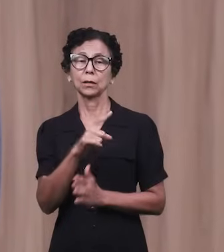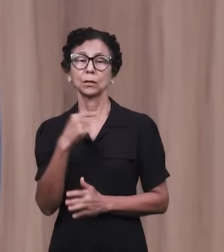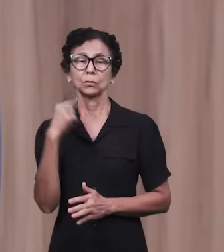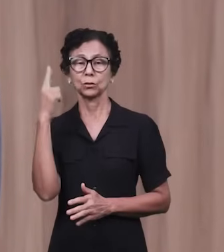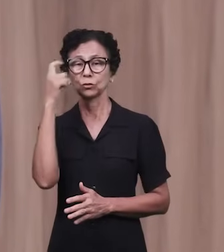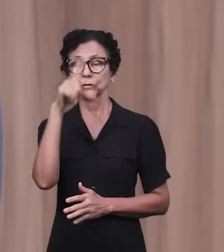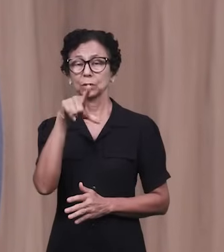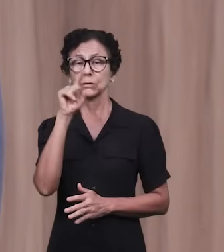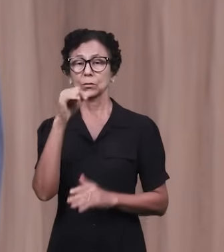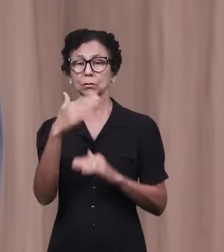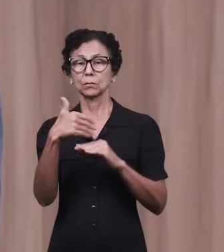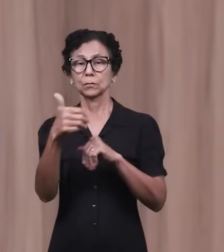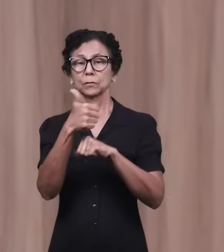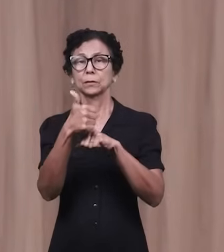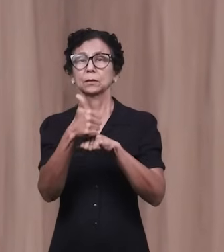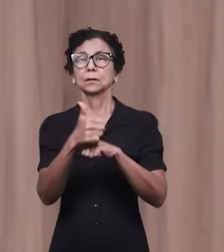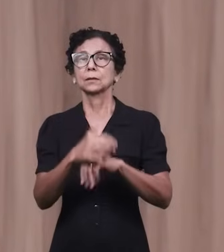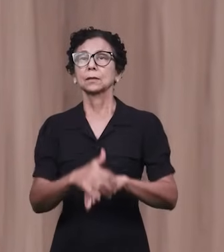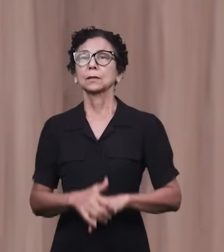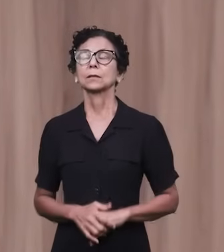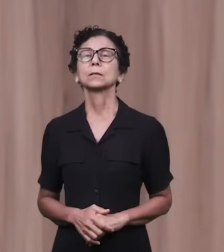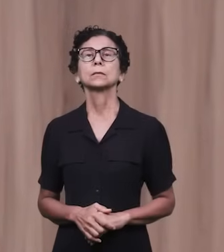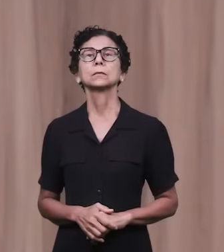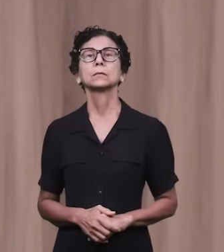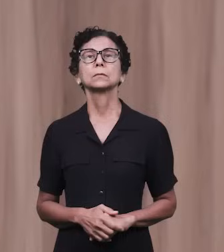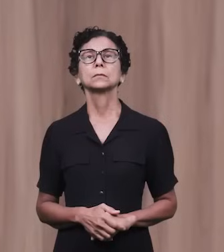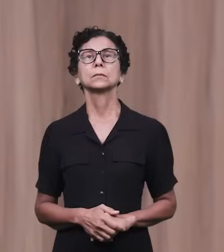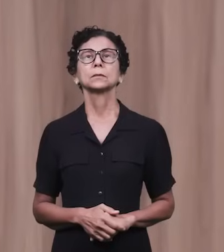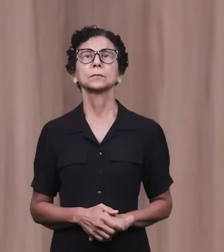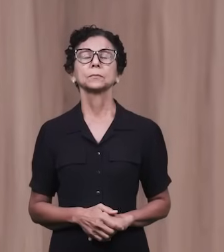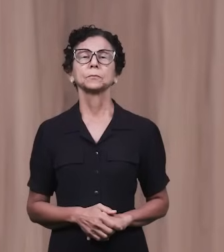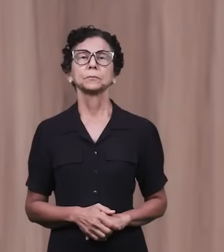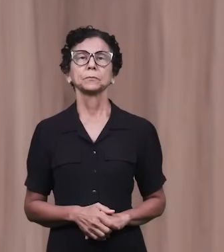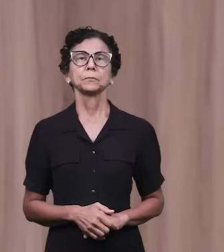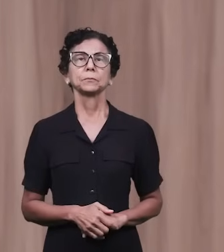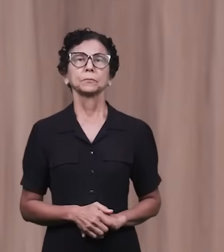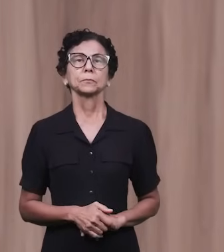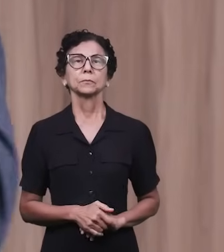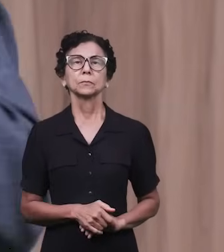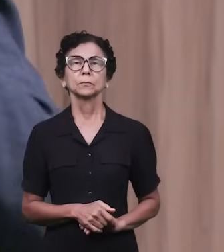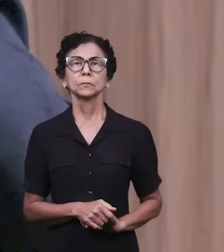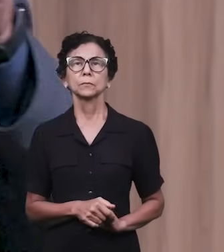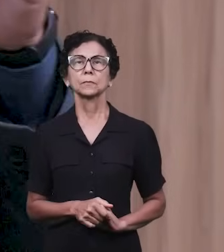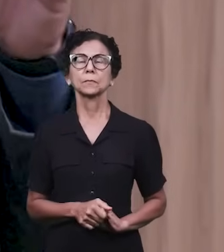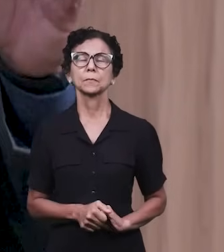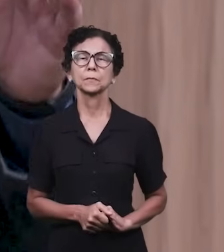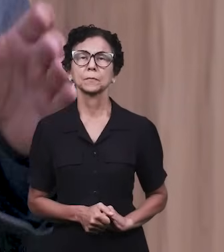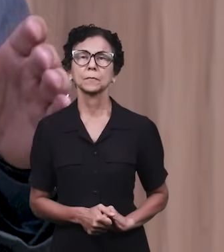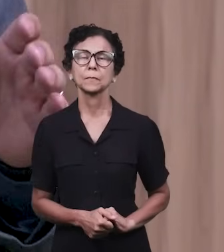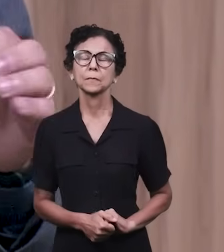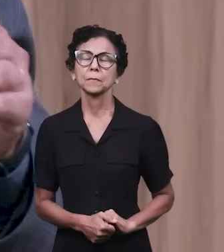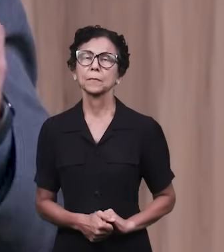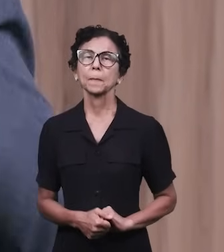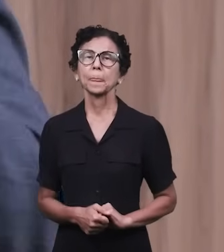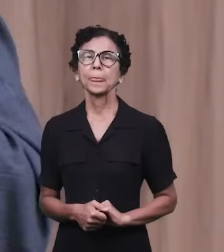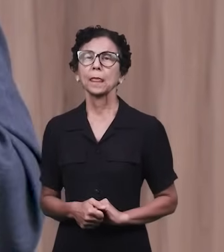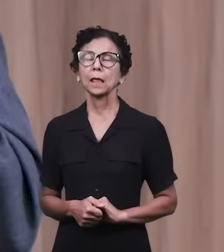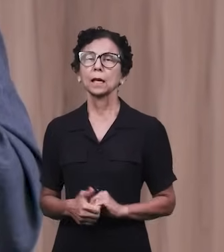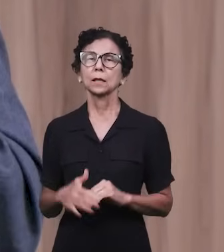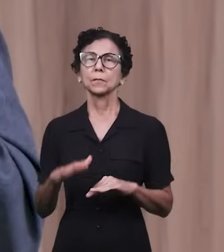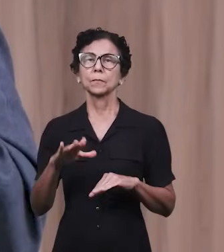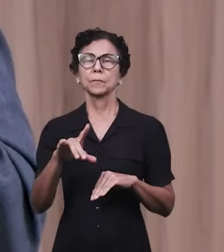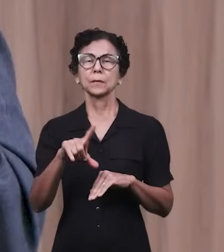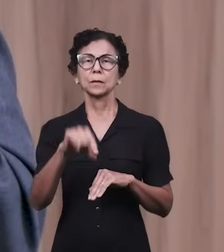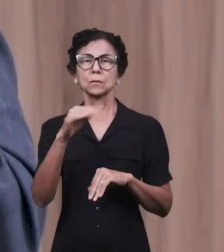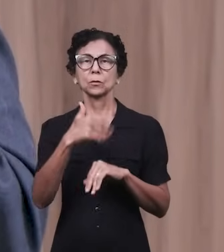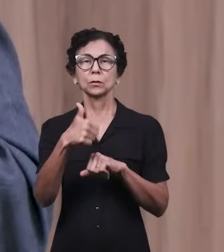escolha profissional. Para pagar um preço ao Senhor. Às vezes a gente pensa que a igreja está aqui e a escolha profissional está aqui. Como o pastor falou